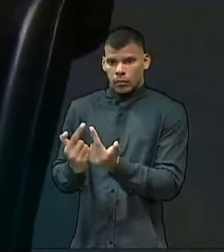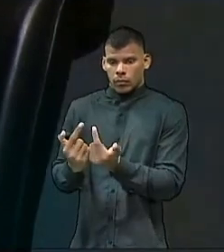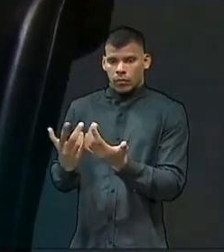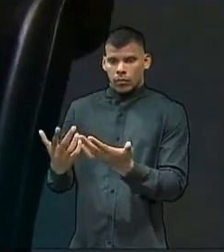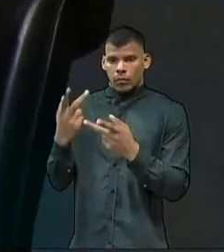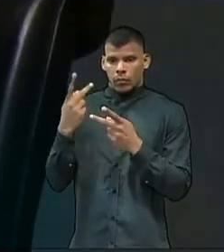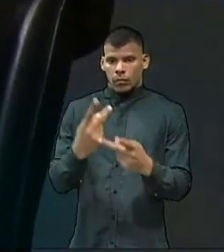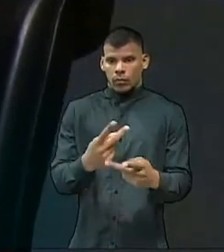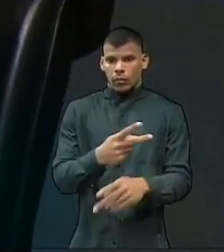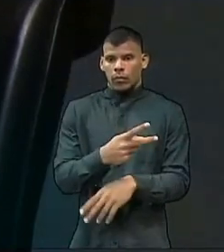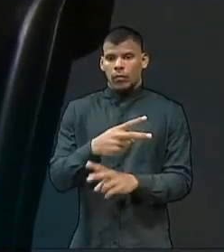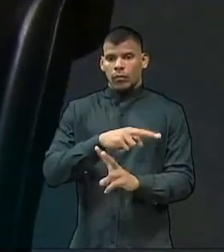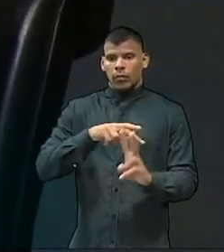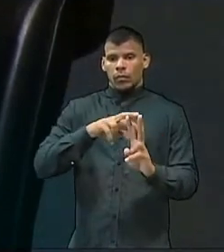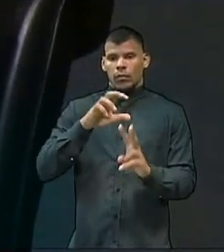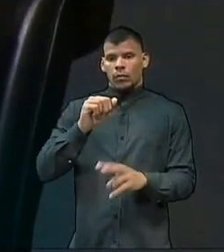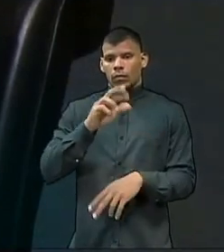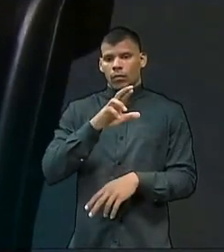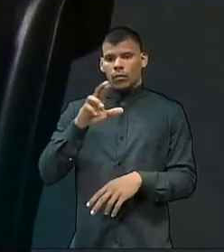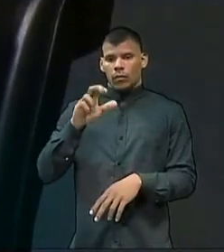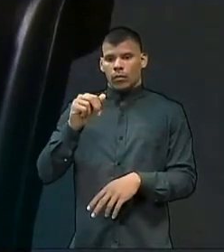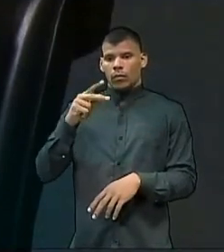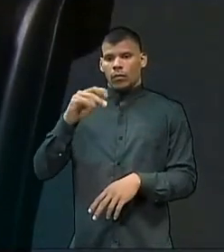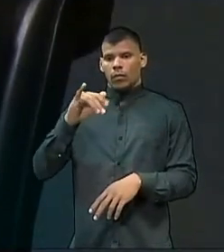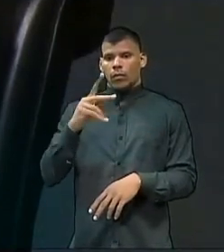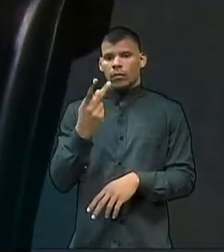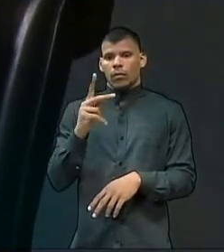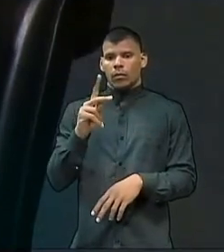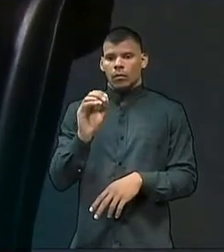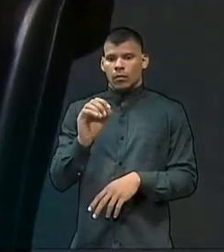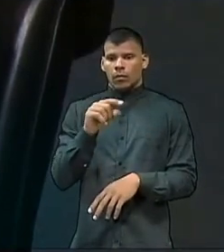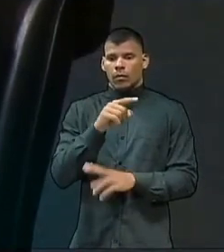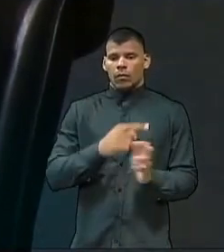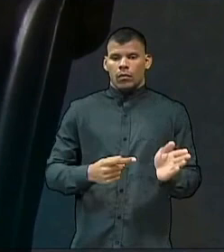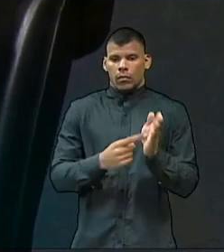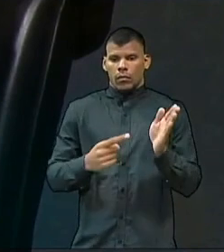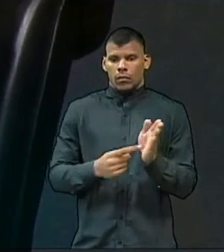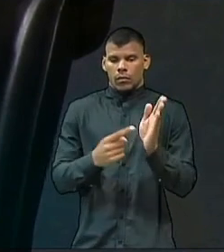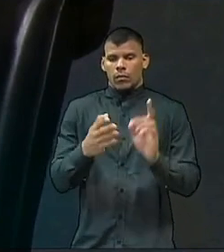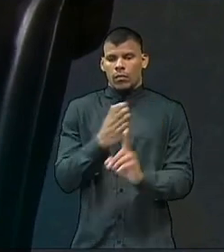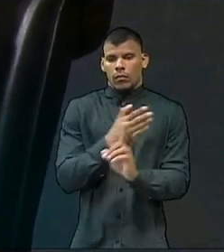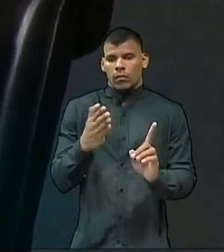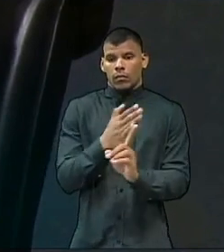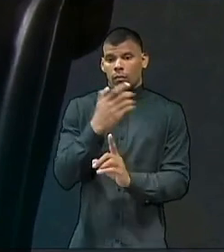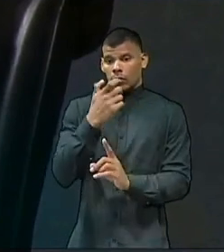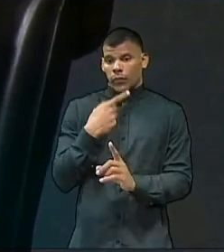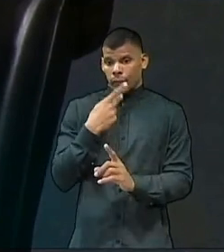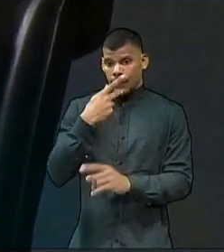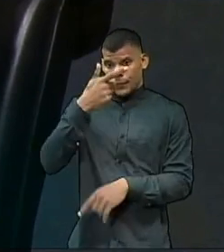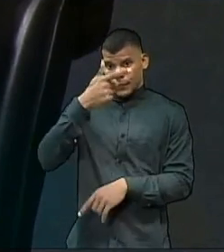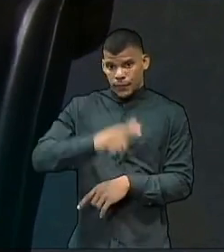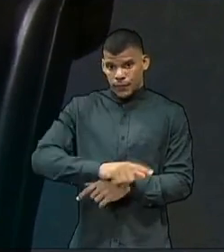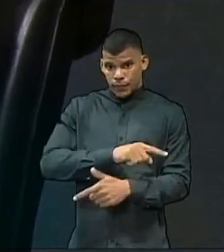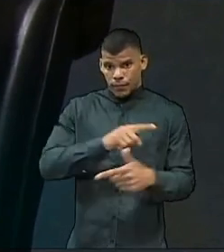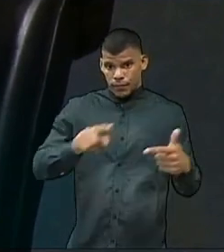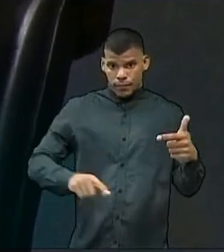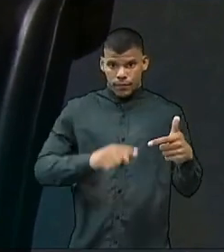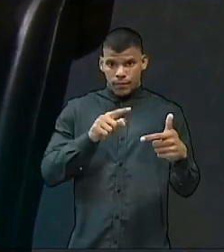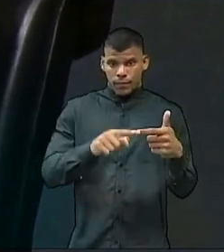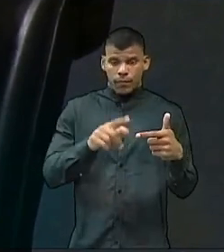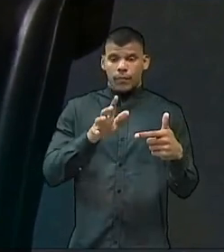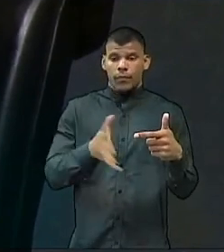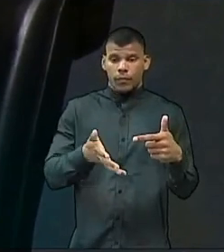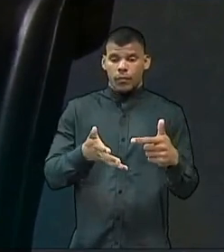visitamos o presídio do Carrapicho, com denúncias também de tortura, e queria reafirmar aqui o compromisso já externado